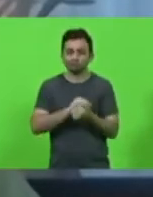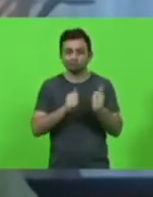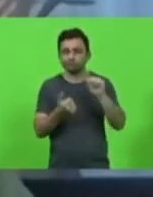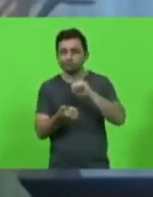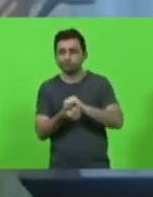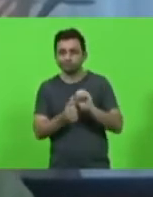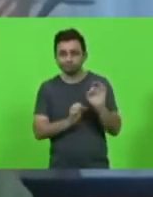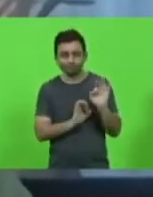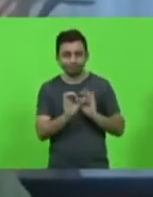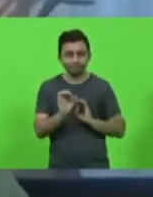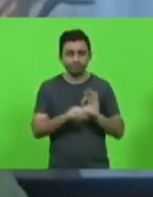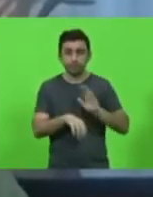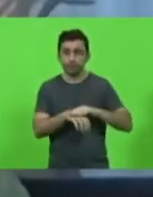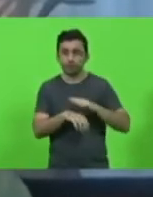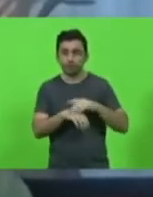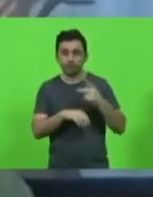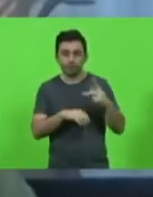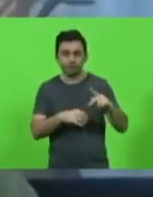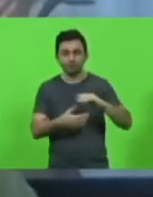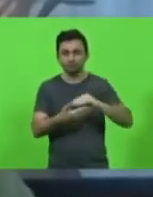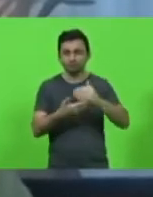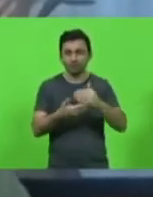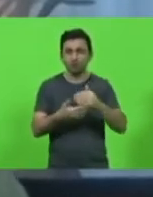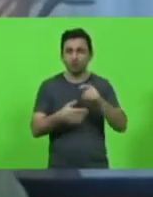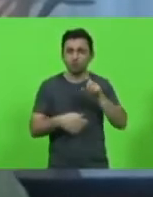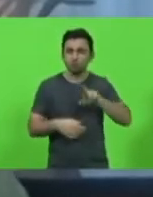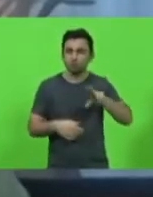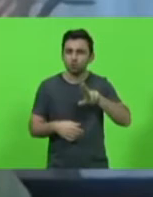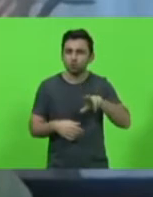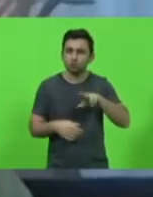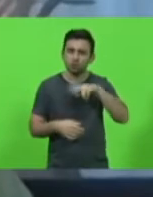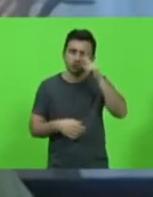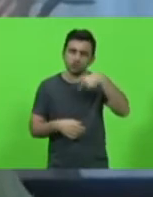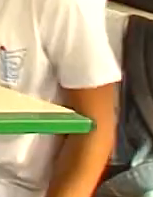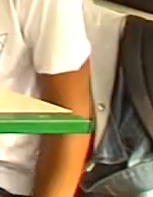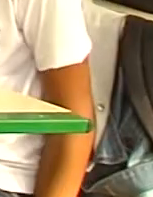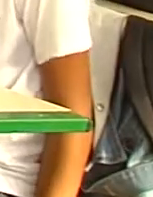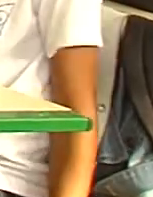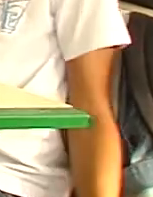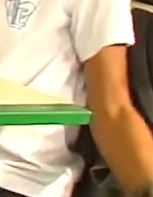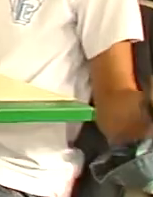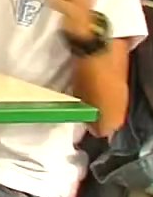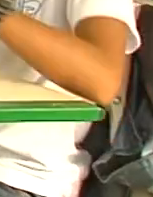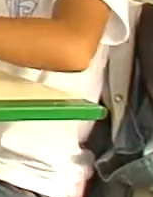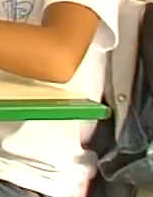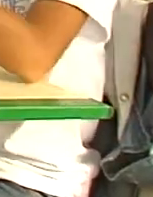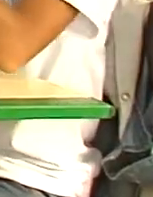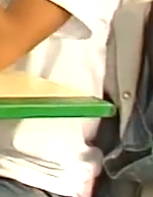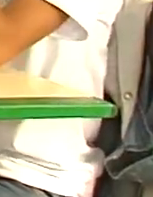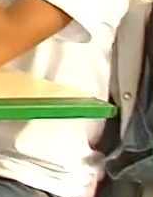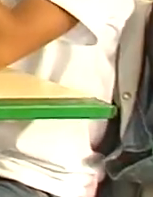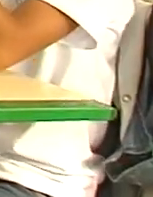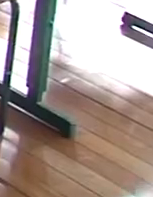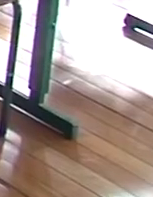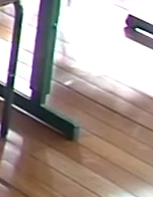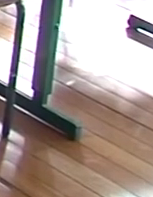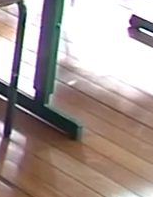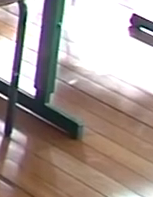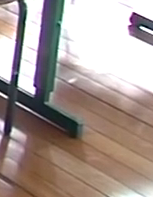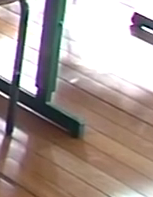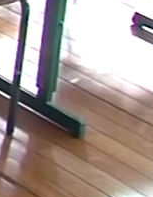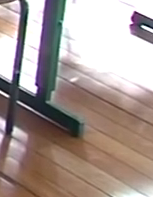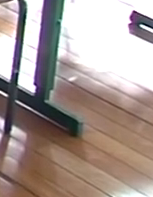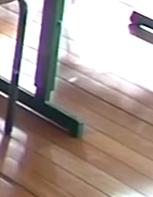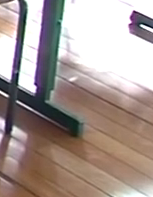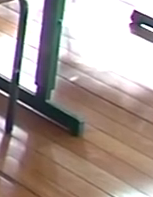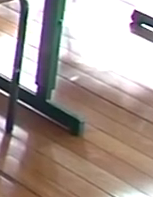de Educação, a deputada Luciane Carminati apoiou a iniciativa, mas reforçou que os estudantes também